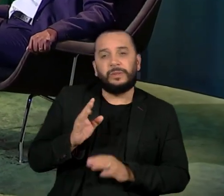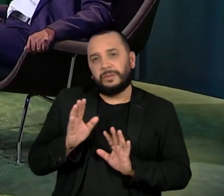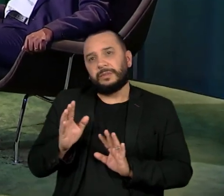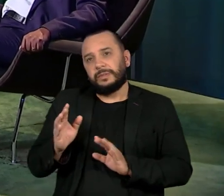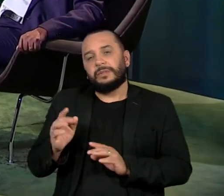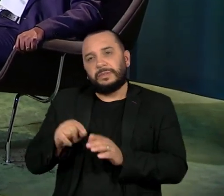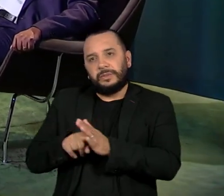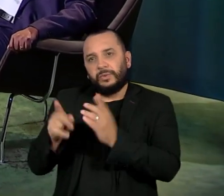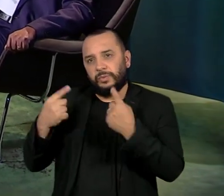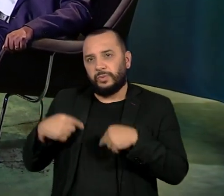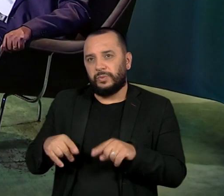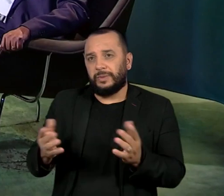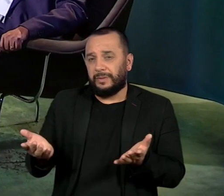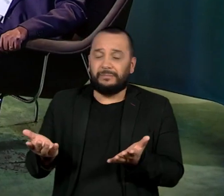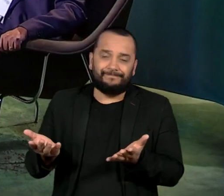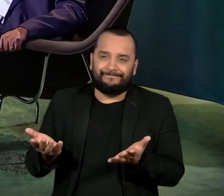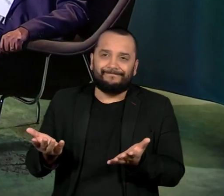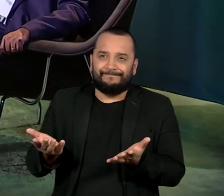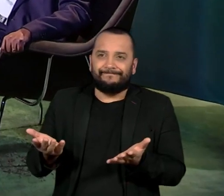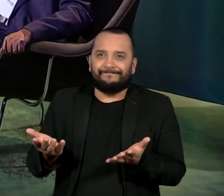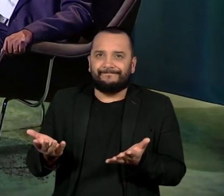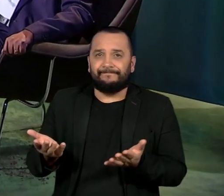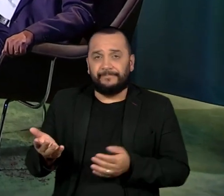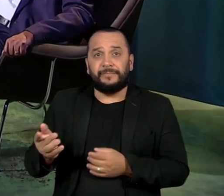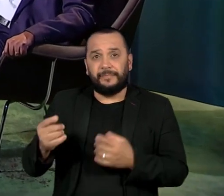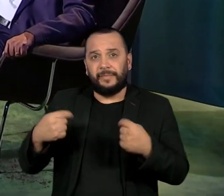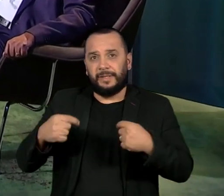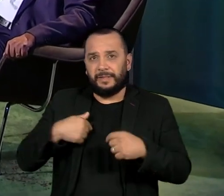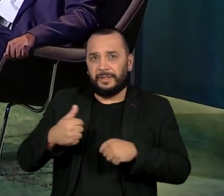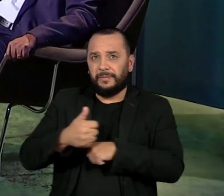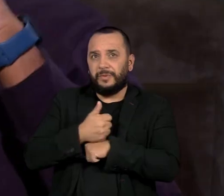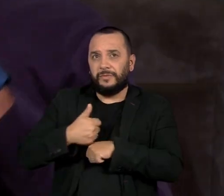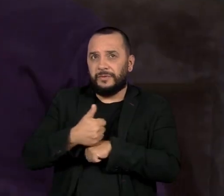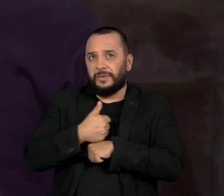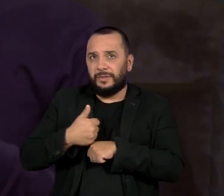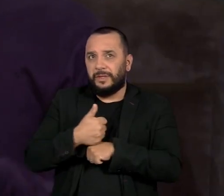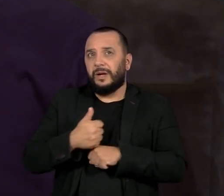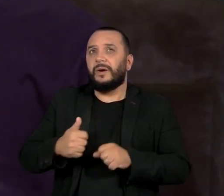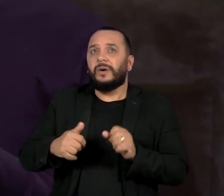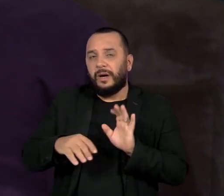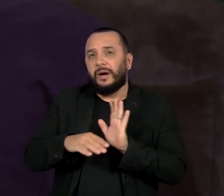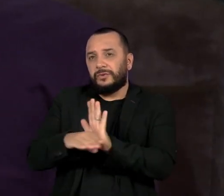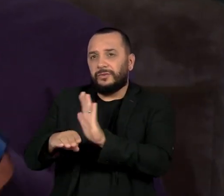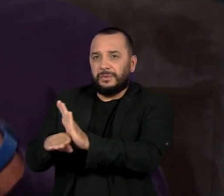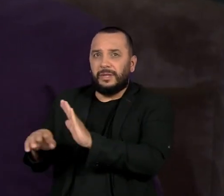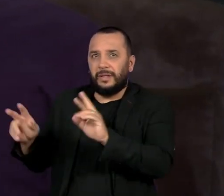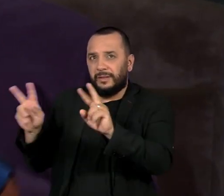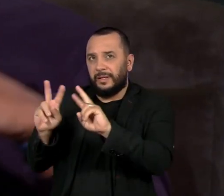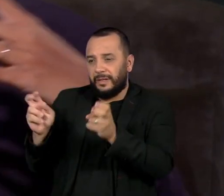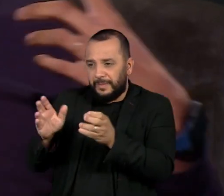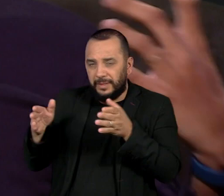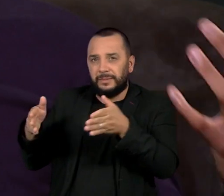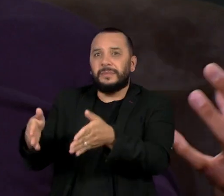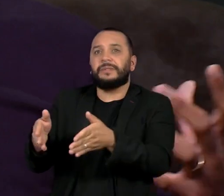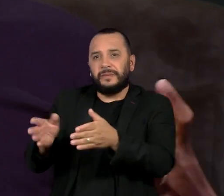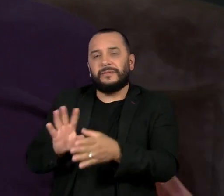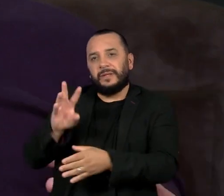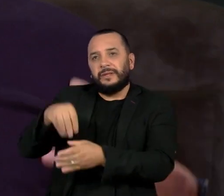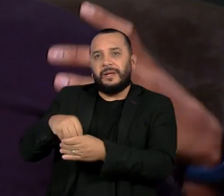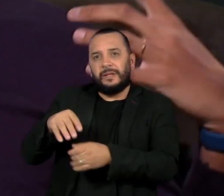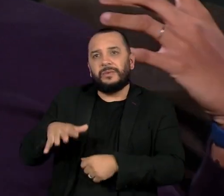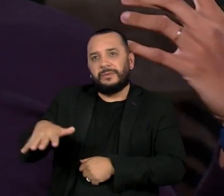importante. O segundo ponto é que a gente precisa de profissionais que estejam capacitados para situações específicas dentro